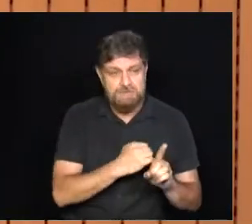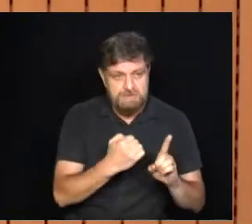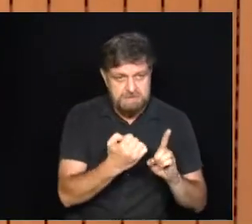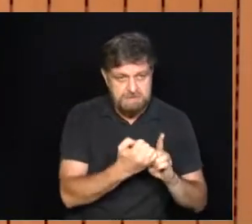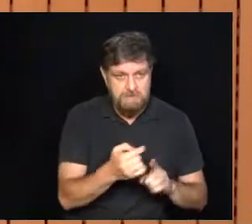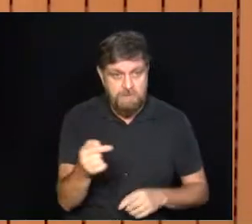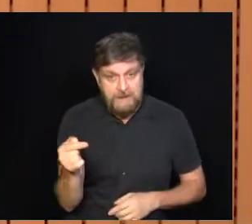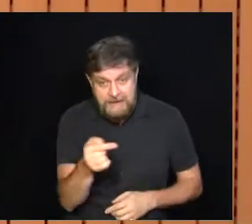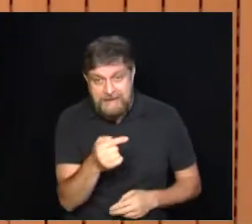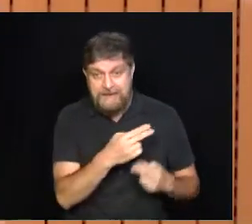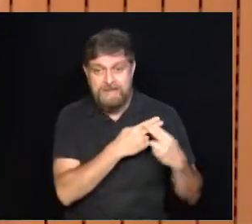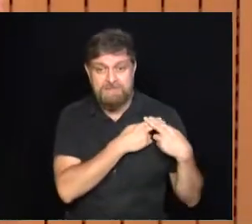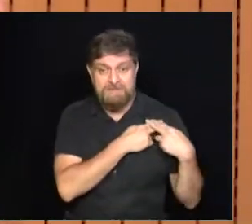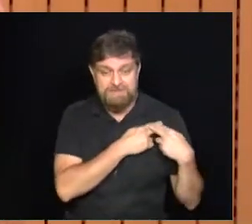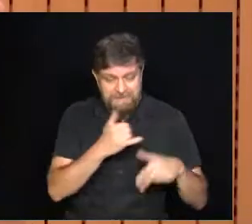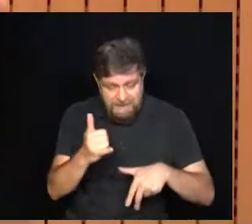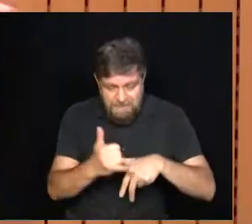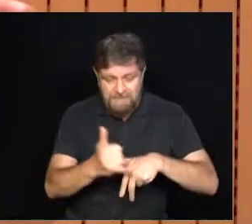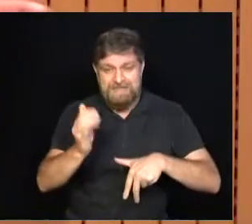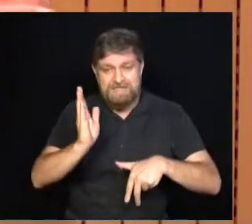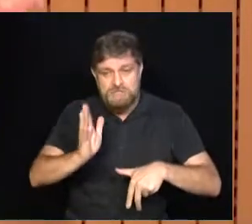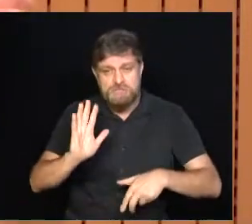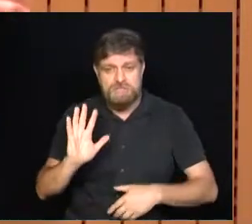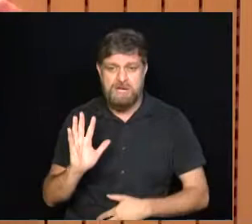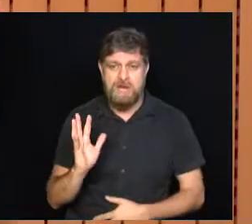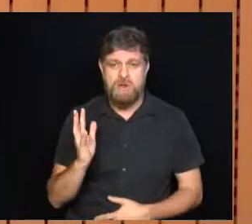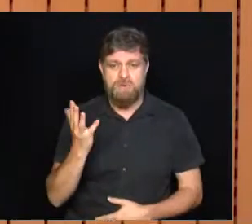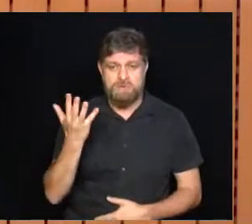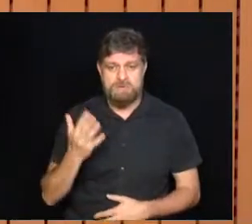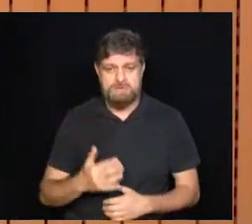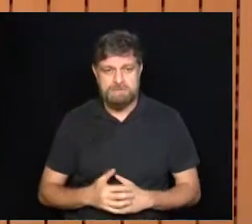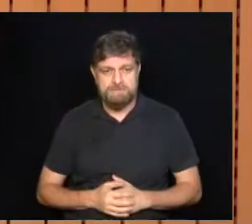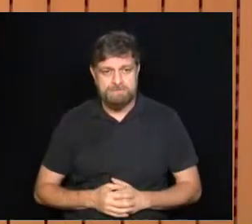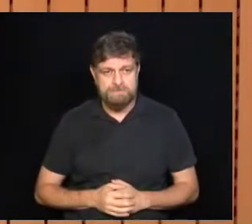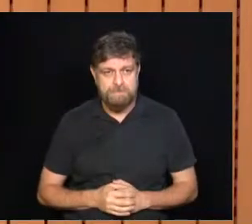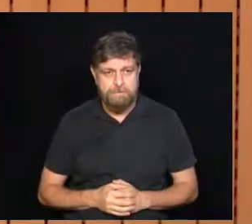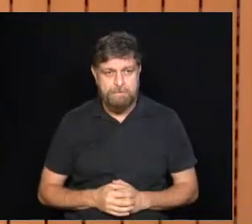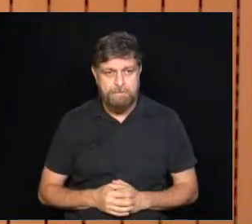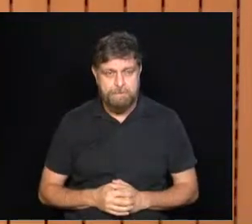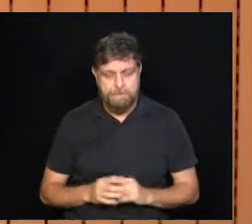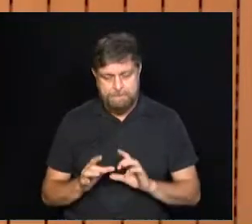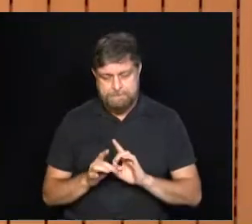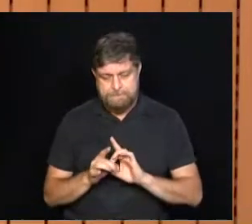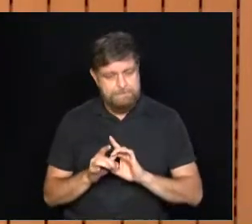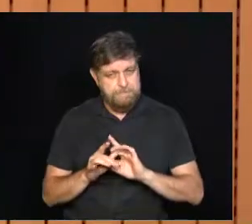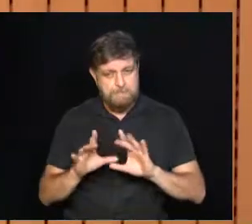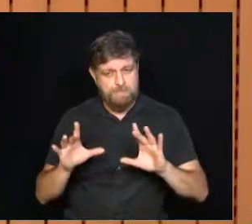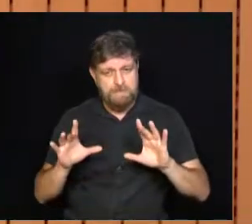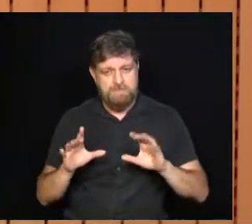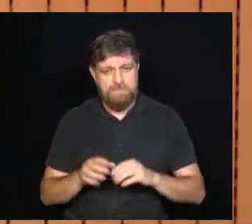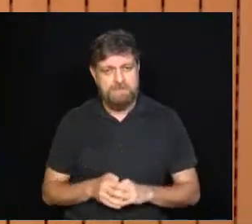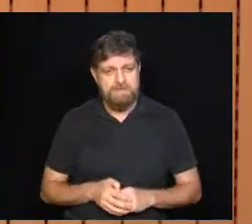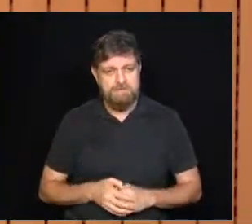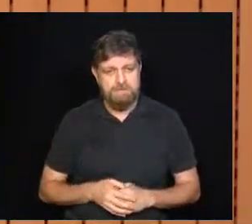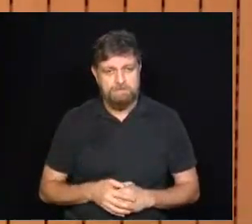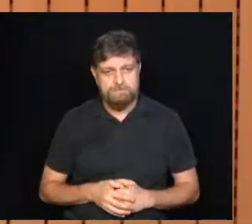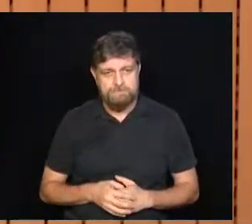a violência já está instalada, né? Se quiser usar aqui ou usar aqui, por favor, fique à vontade. Pode falar.